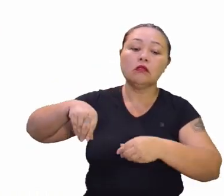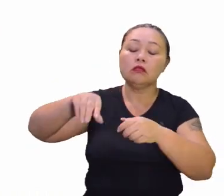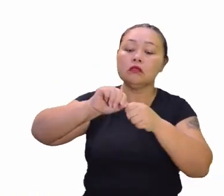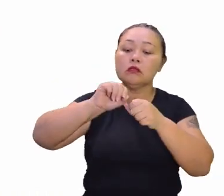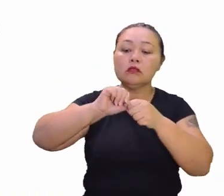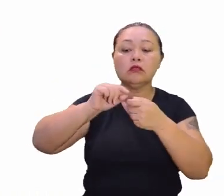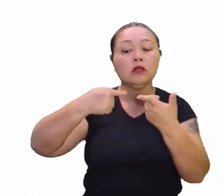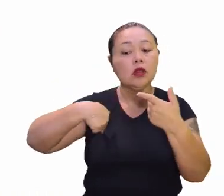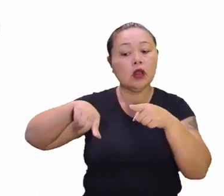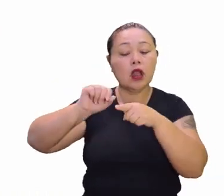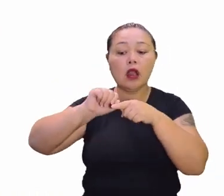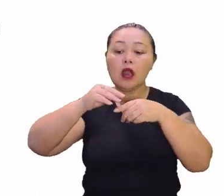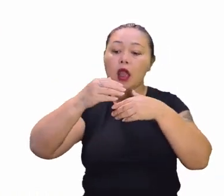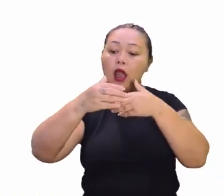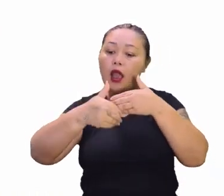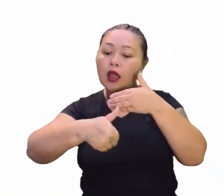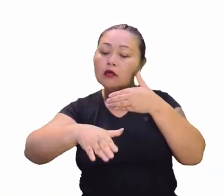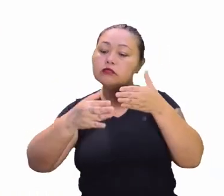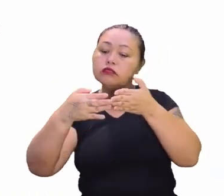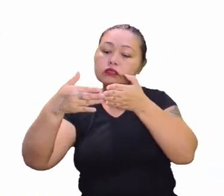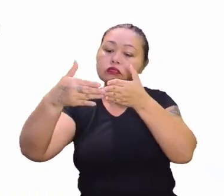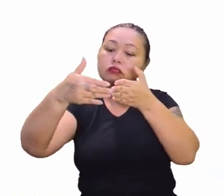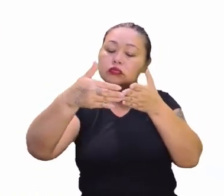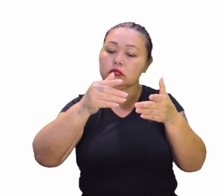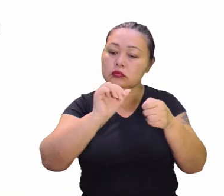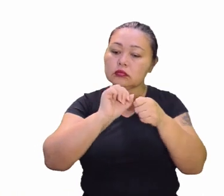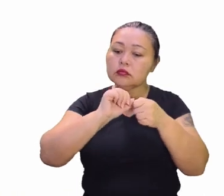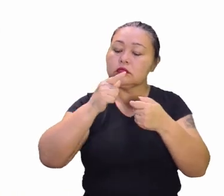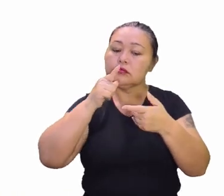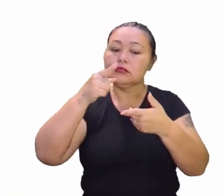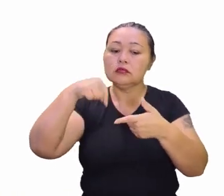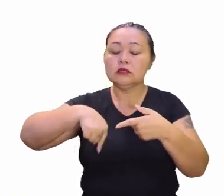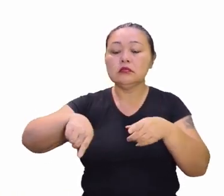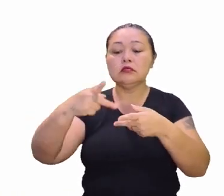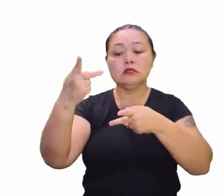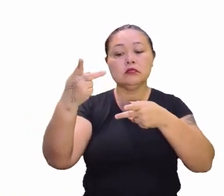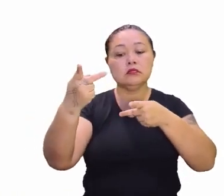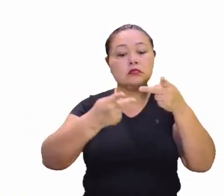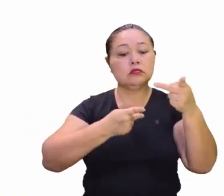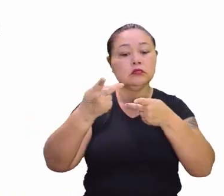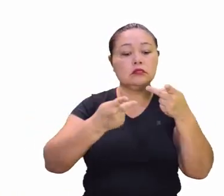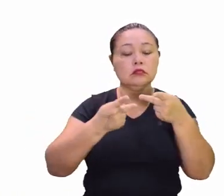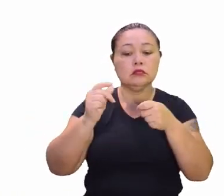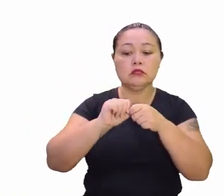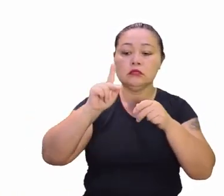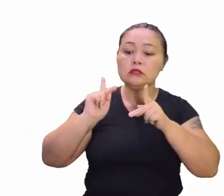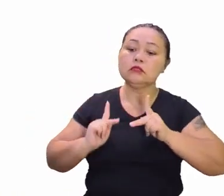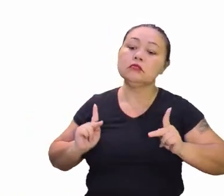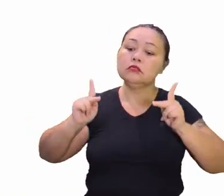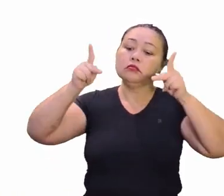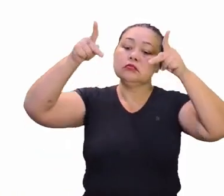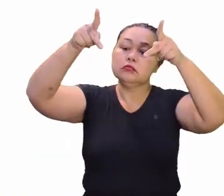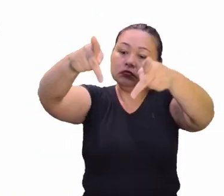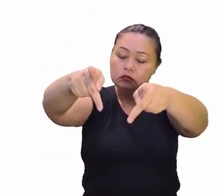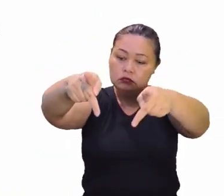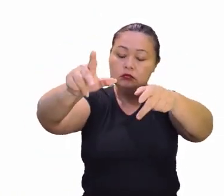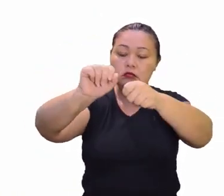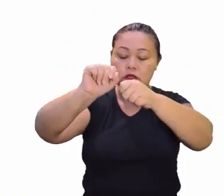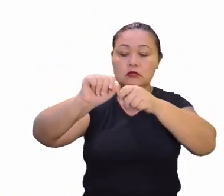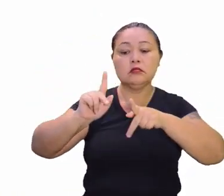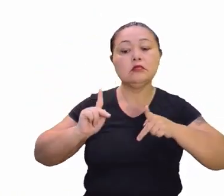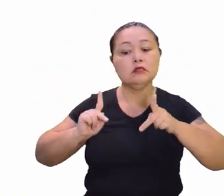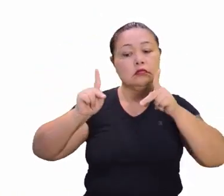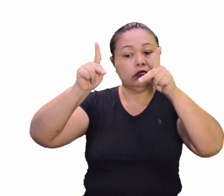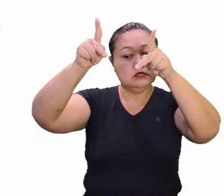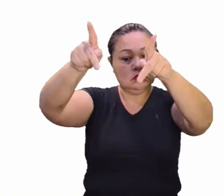terminal hidroviário de Porto Velho, que é o Cainágua. Tivemos aqui também projetos como a ponte sobre o Rio Madeira, que já até